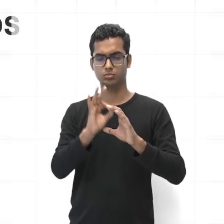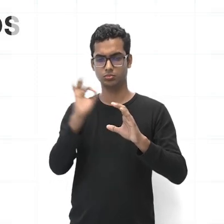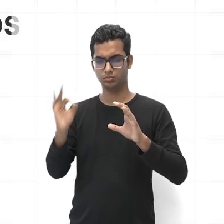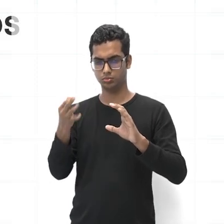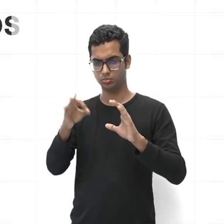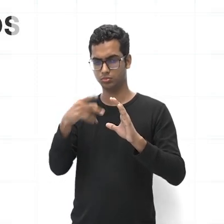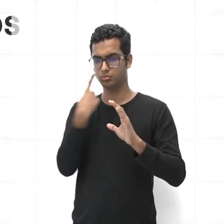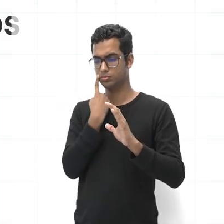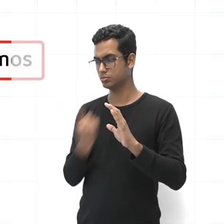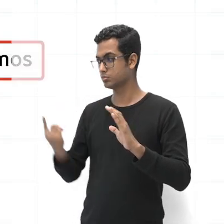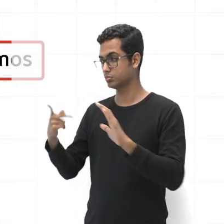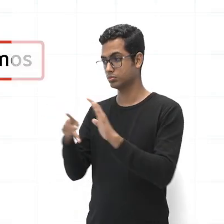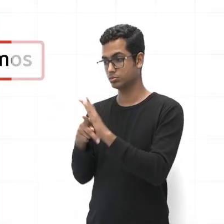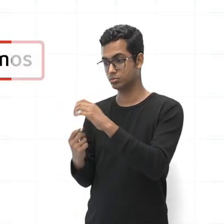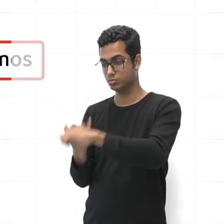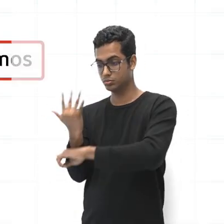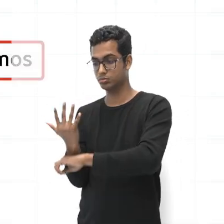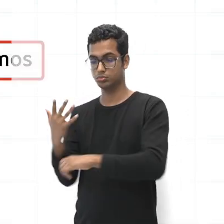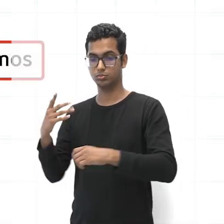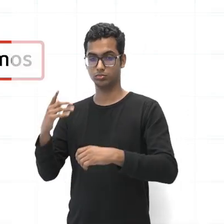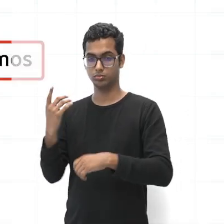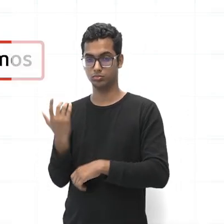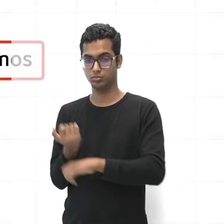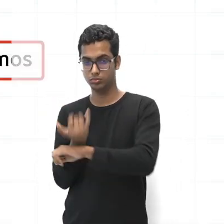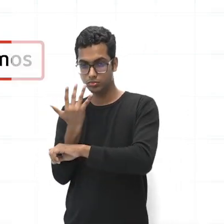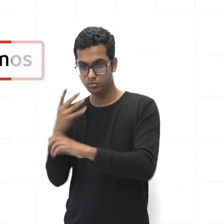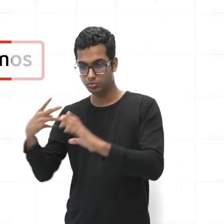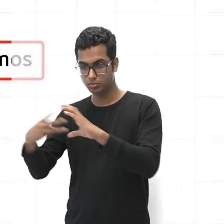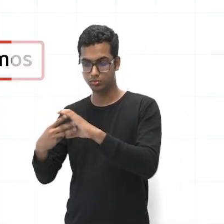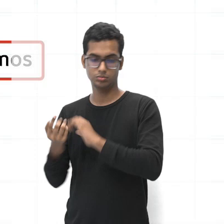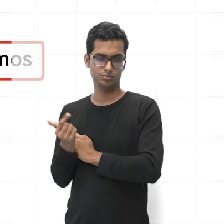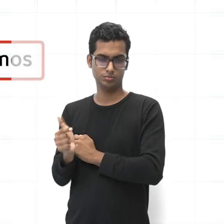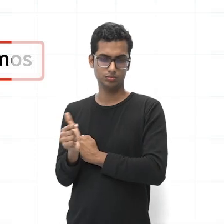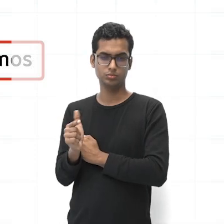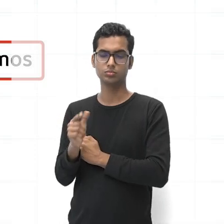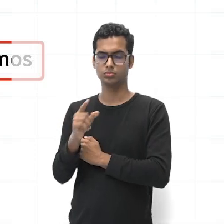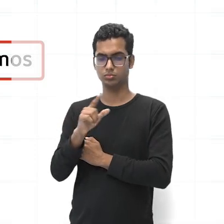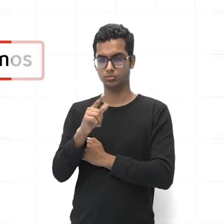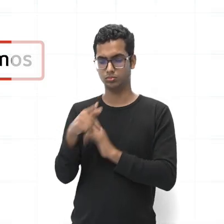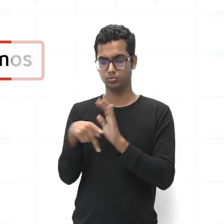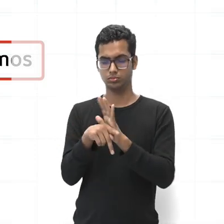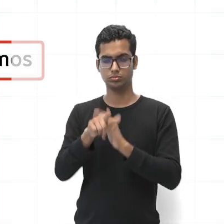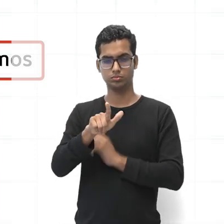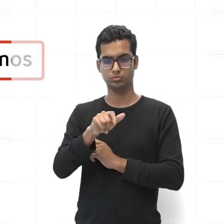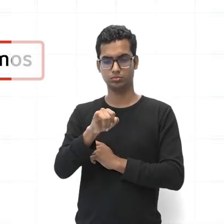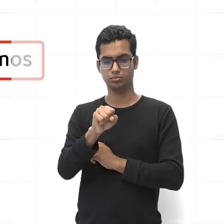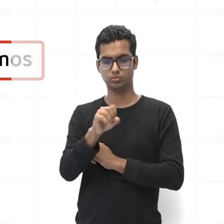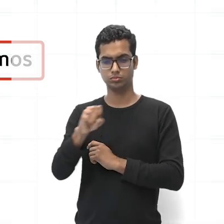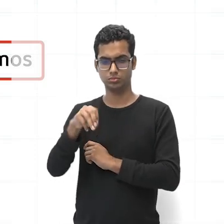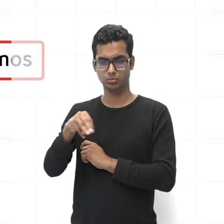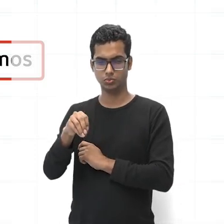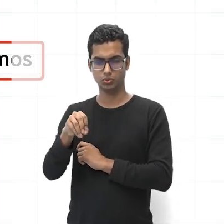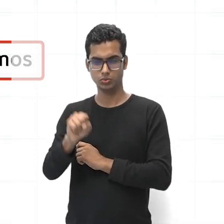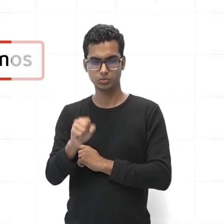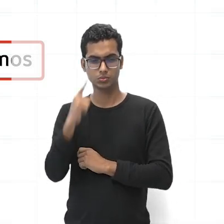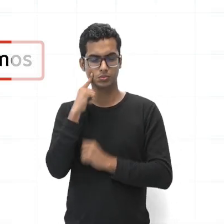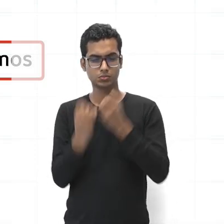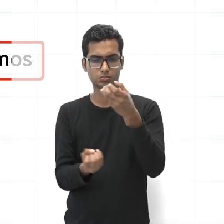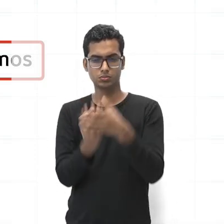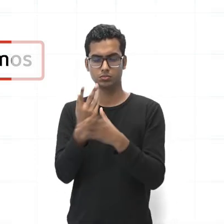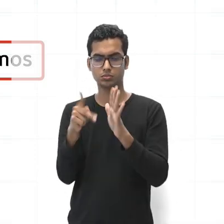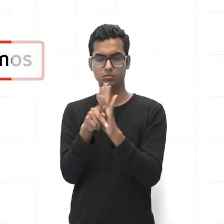vegetais. Observem aqui na imagem os lisossomos. Os lisossomos, eles vão produzir